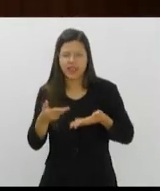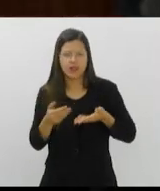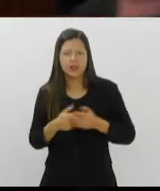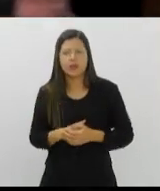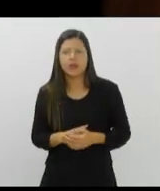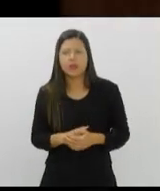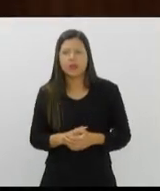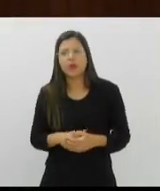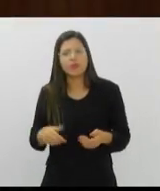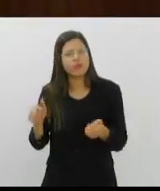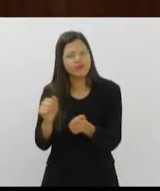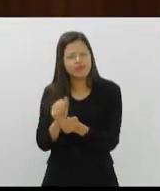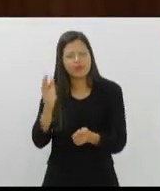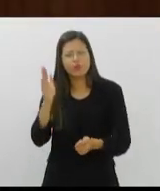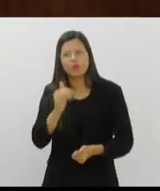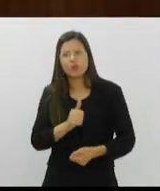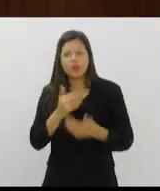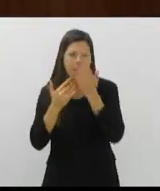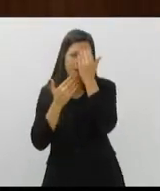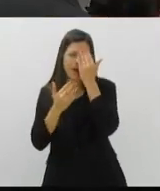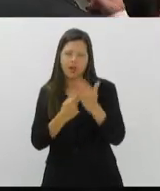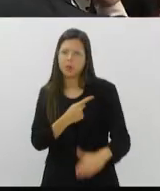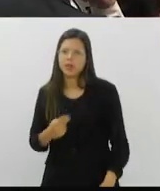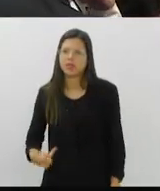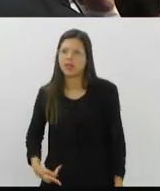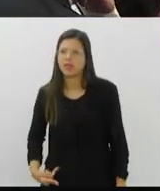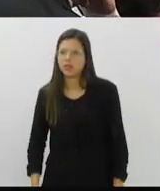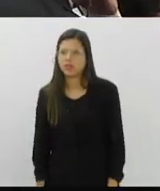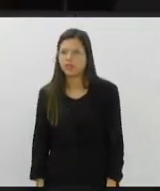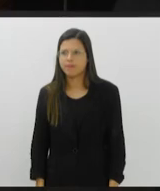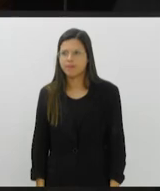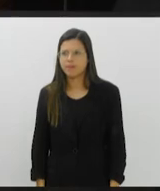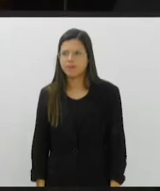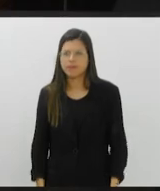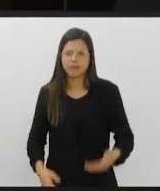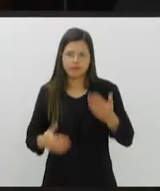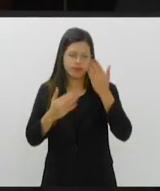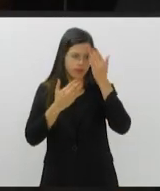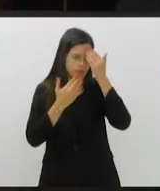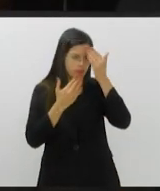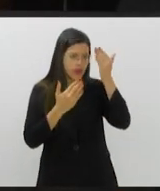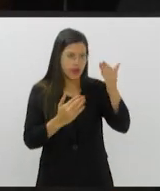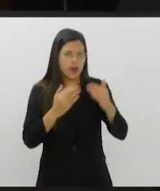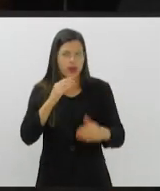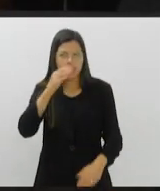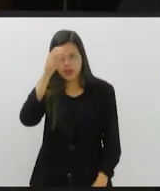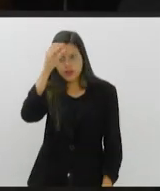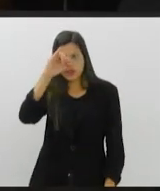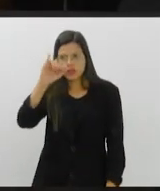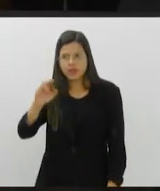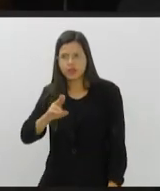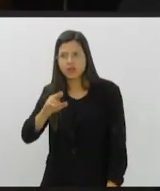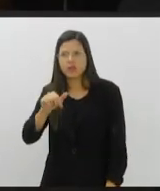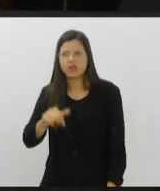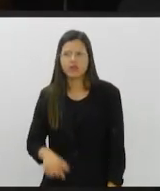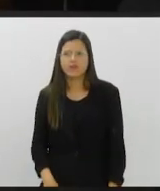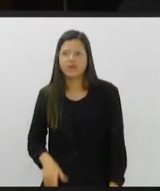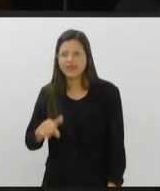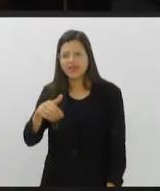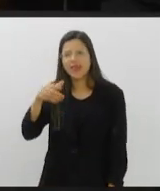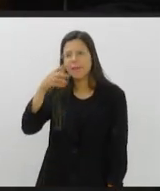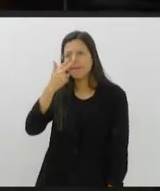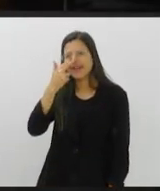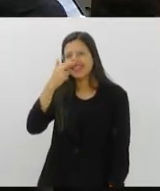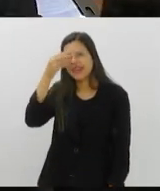a essa grande conferência e obrigada, presidente. Obrigada, tia Ju. Você é a verdadeira madrinha da UNALI na casa. Deputado Mink,